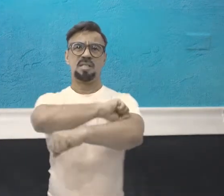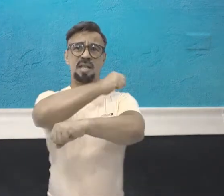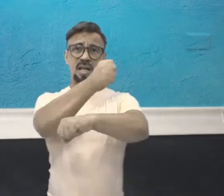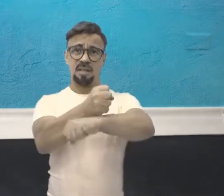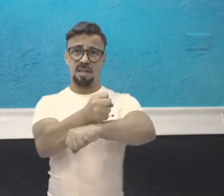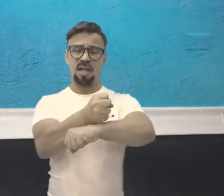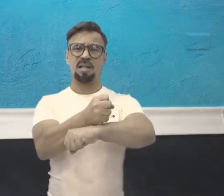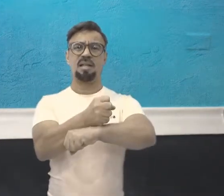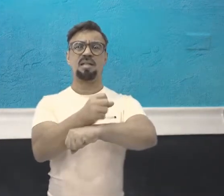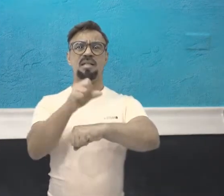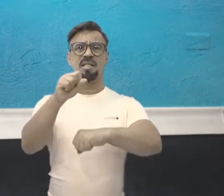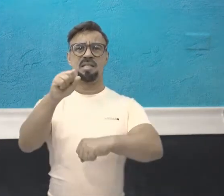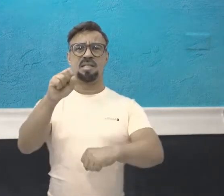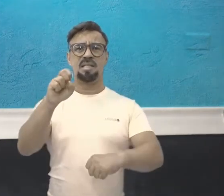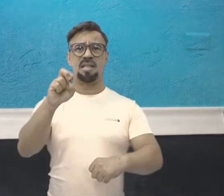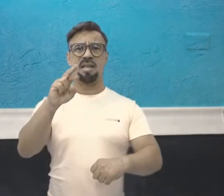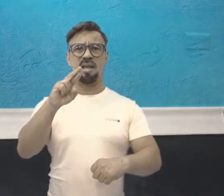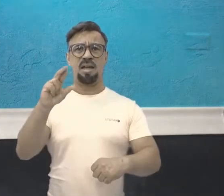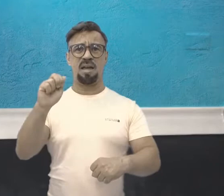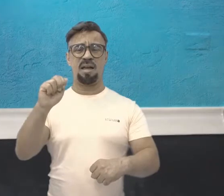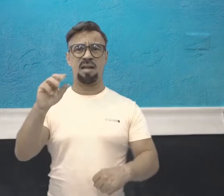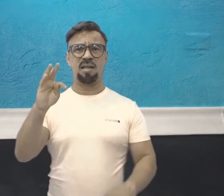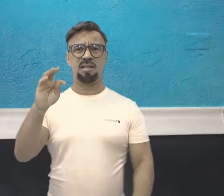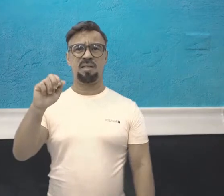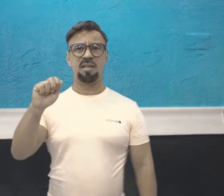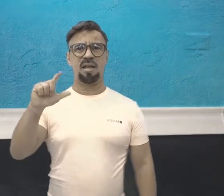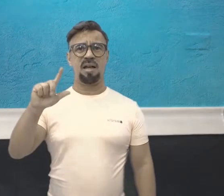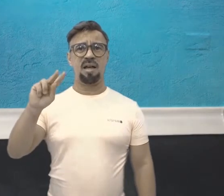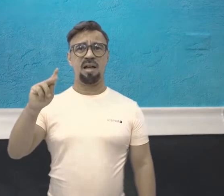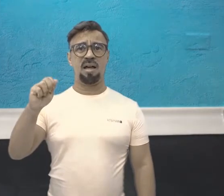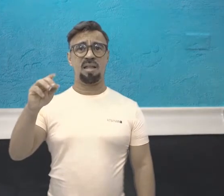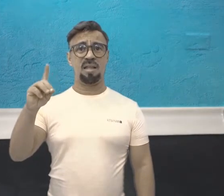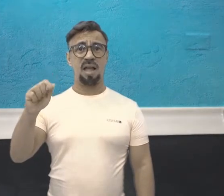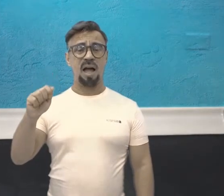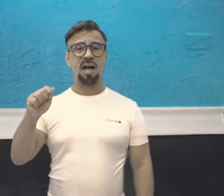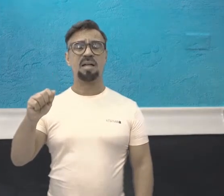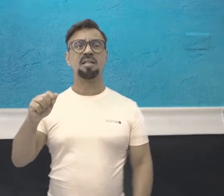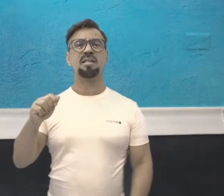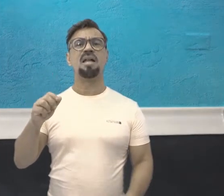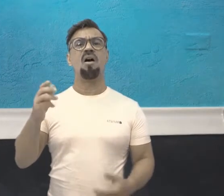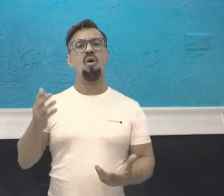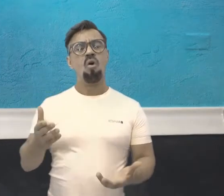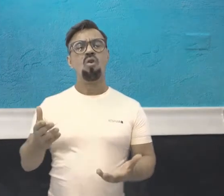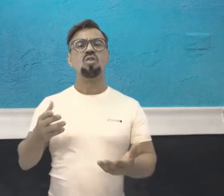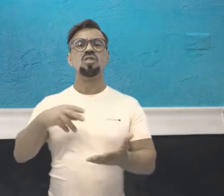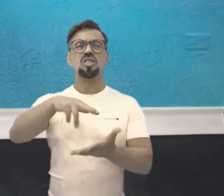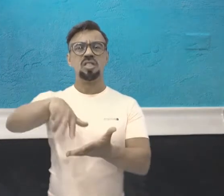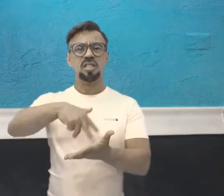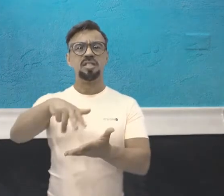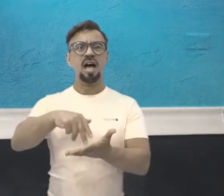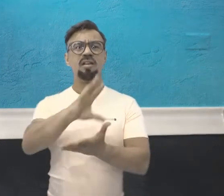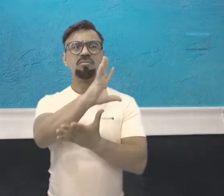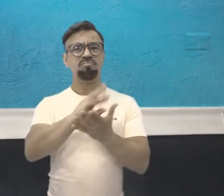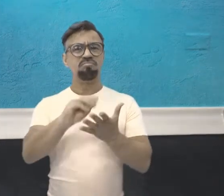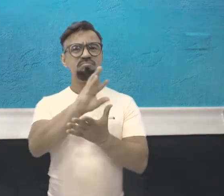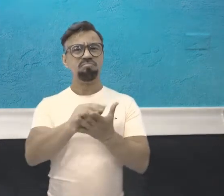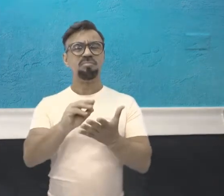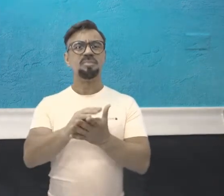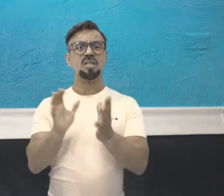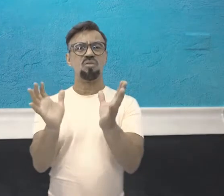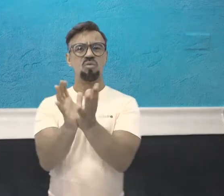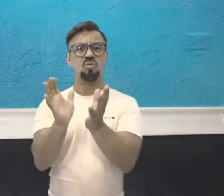de Lampião ficou conhecido e até hoje se dança Lampião e Maria Bonita grupos